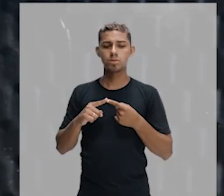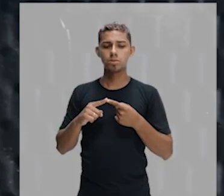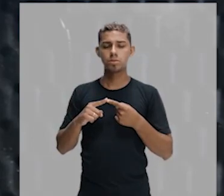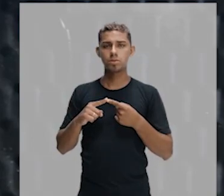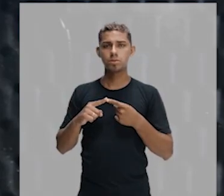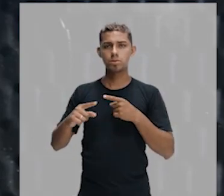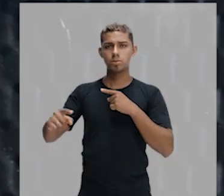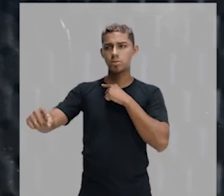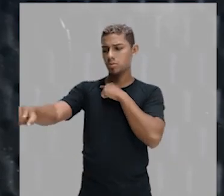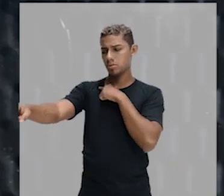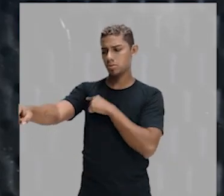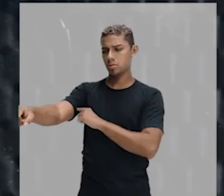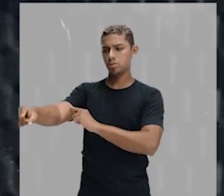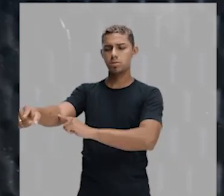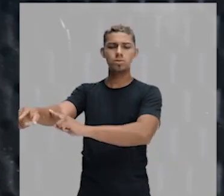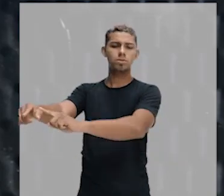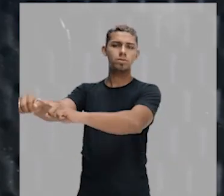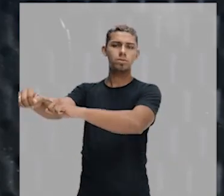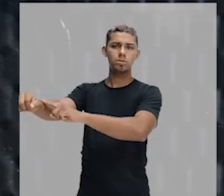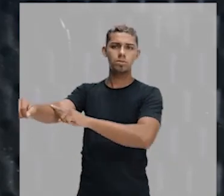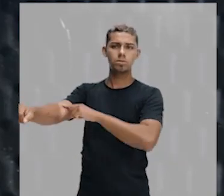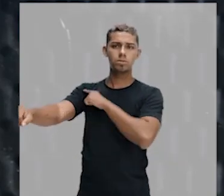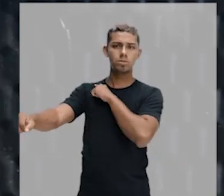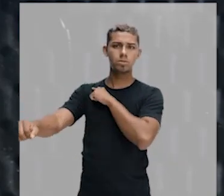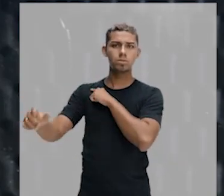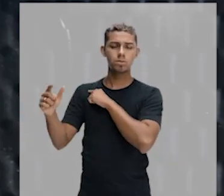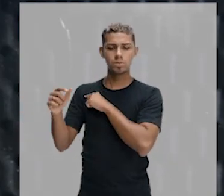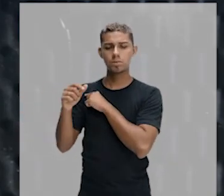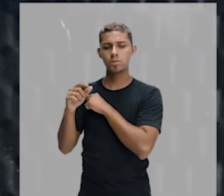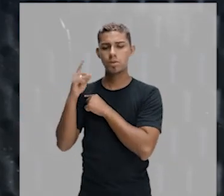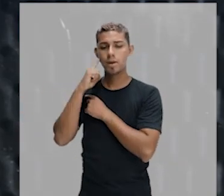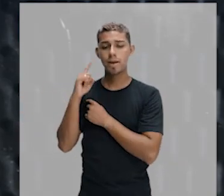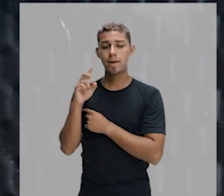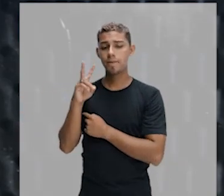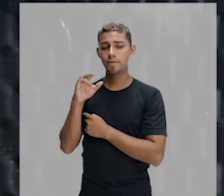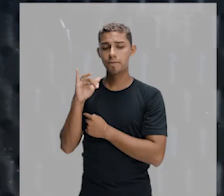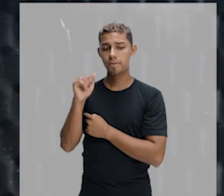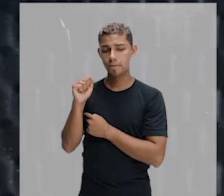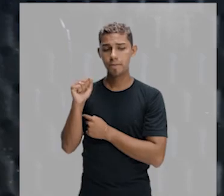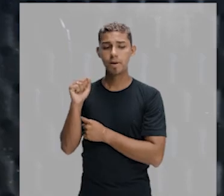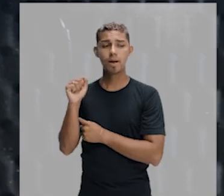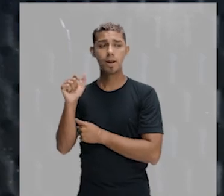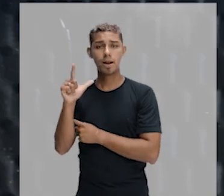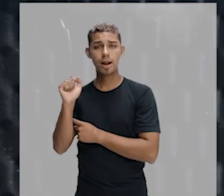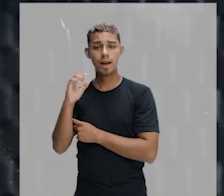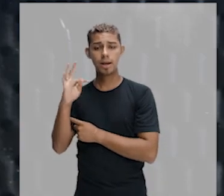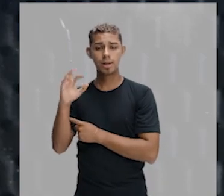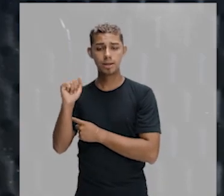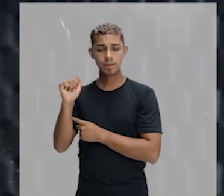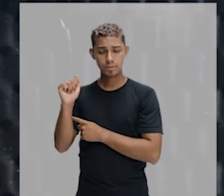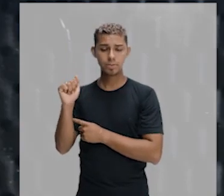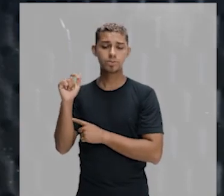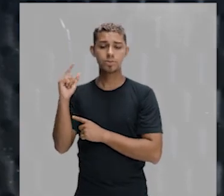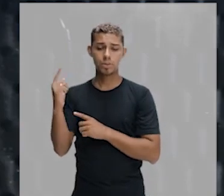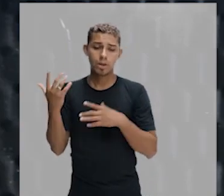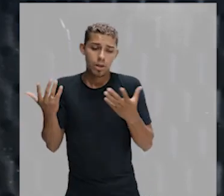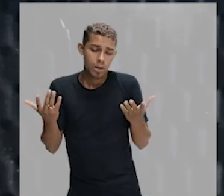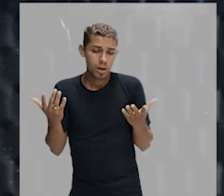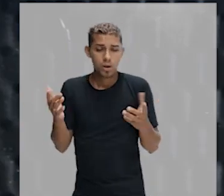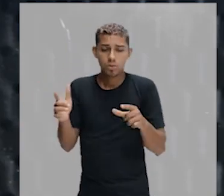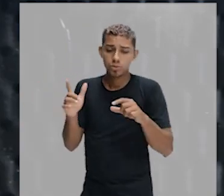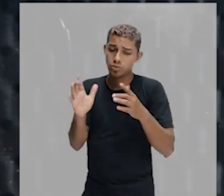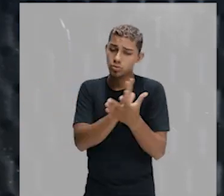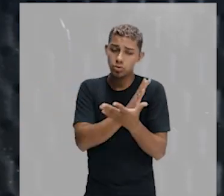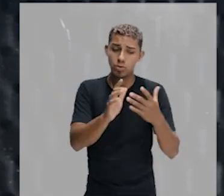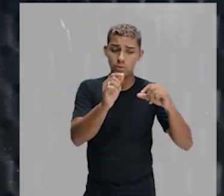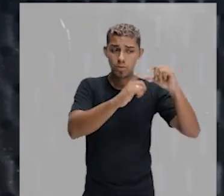um dos braços da nossa Via Láctea, não é isso? Ok? Além, né, de estrelas aí um pouco mais luminosas do